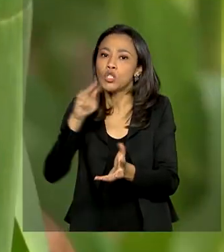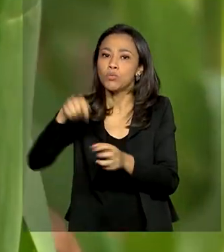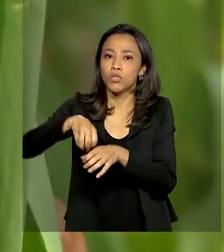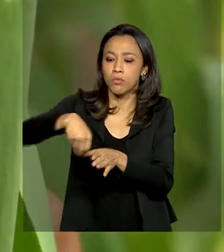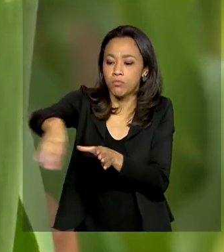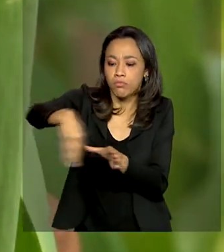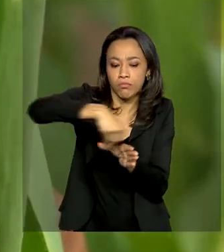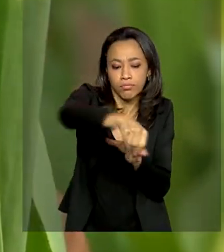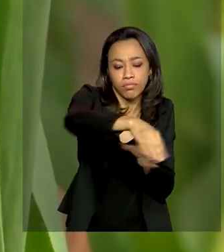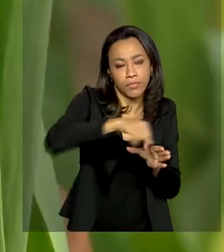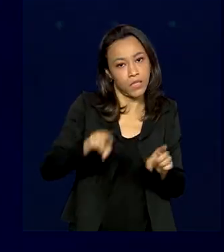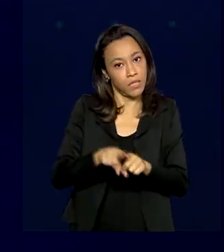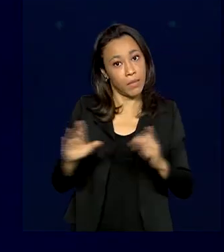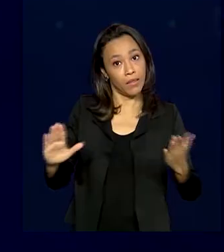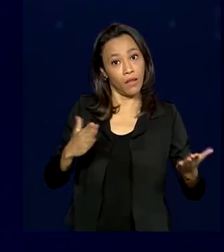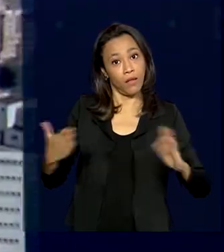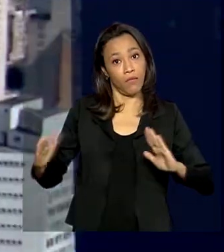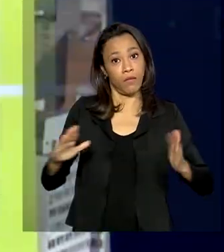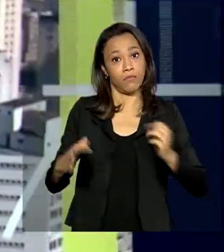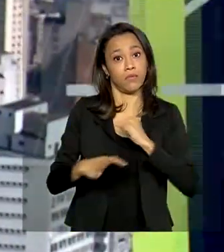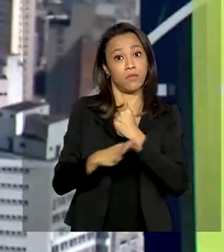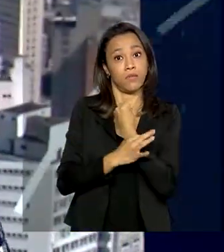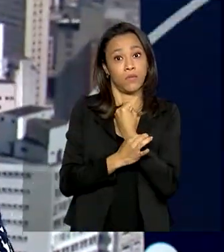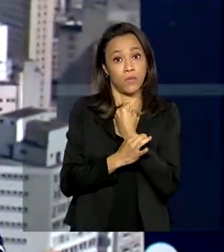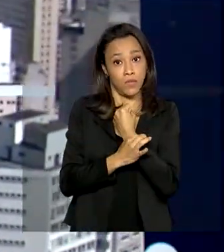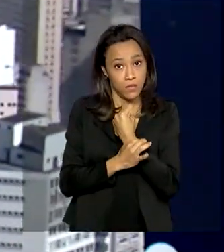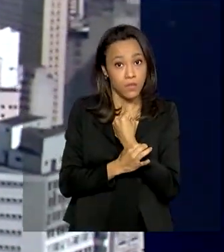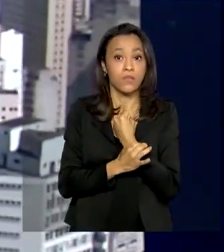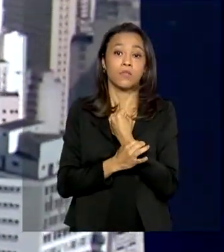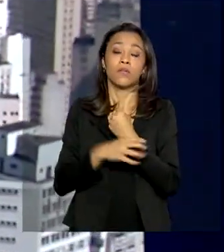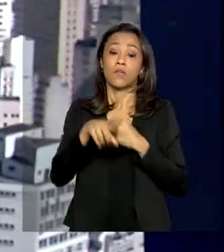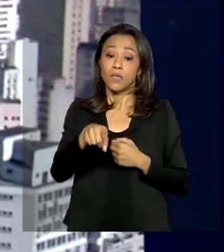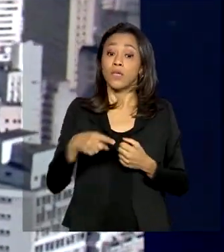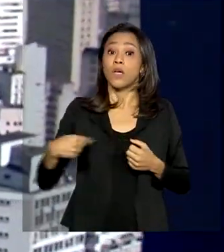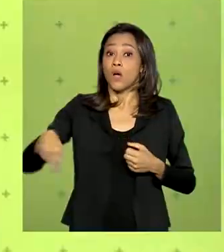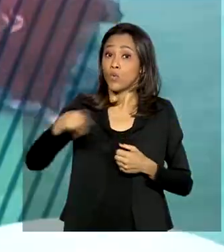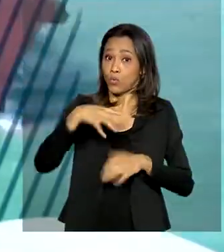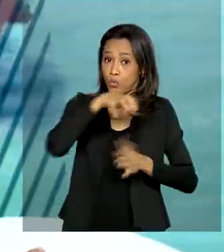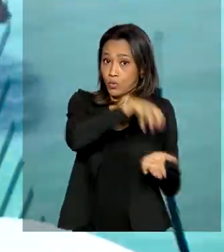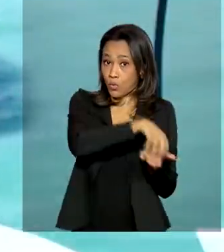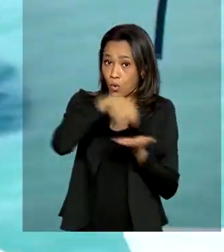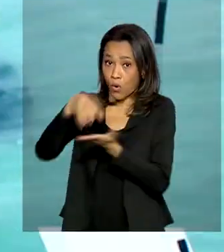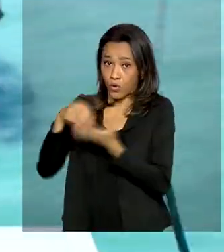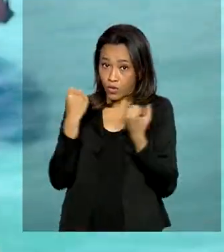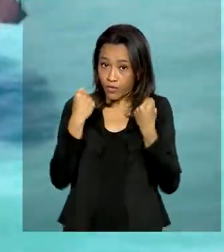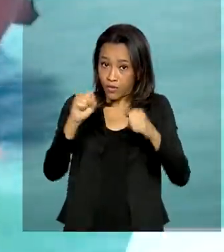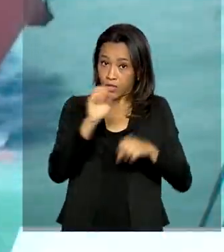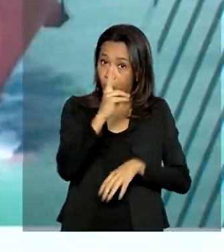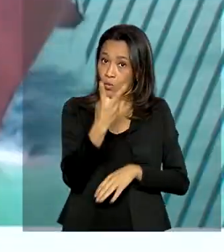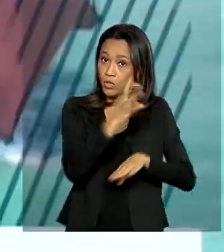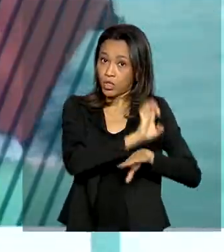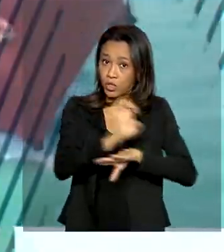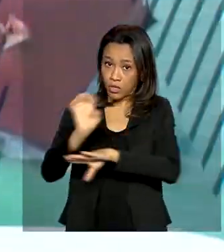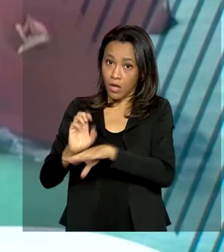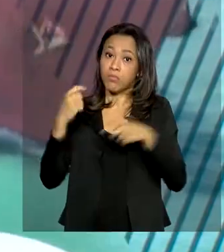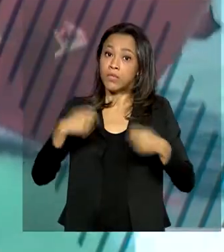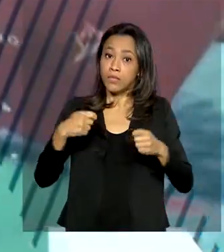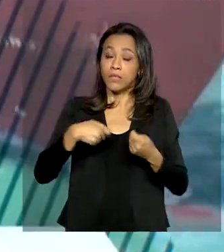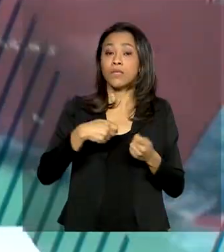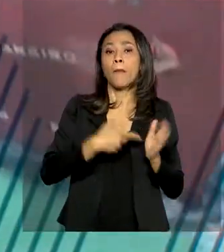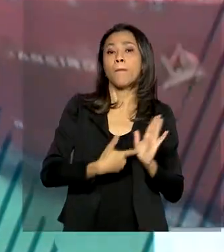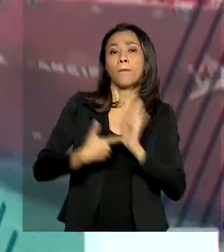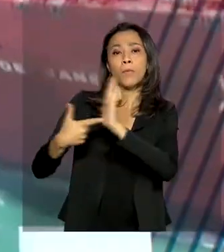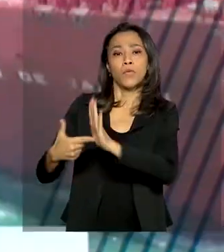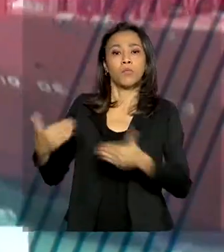dos intervalos de segurança. Os órgãos de defesa agropecuária desses dois estados também deverão apresentar ao Ministério